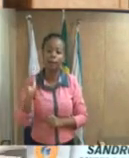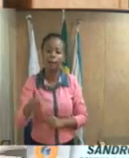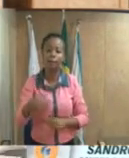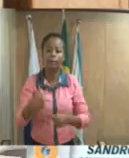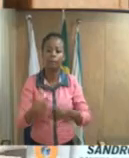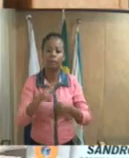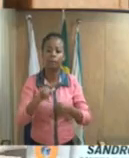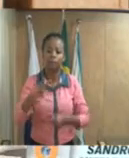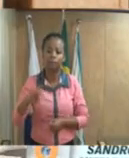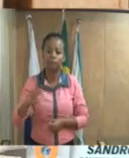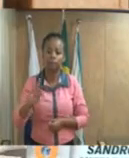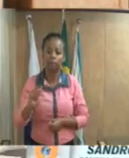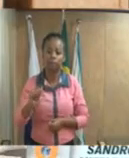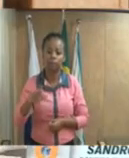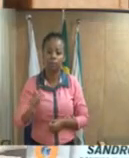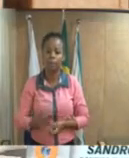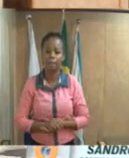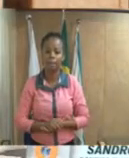município.